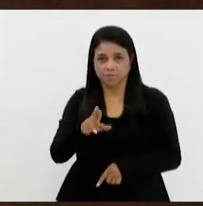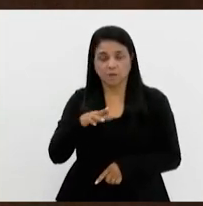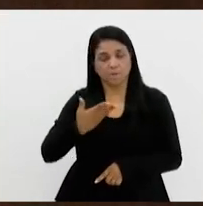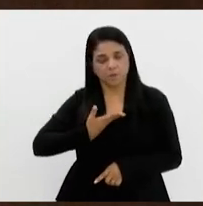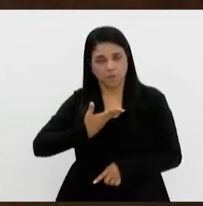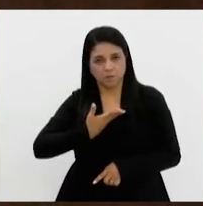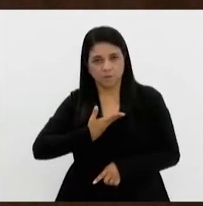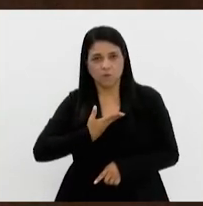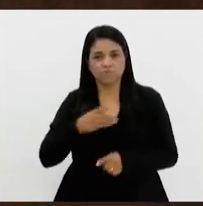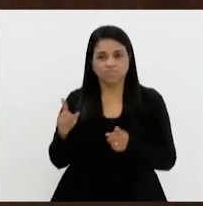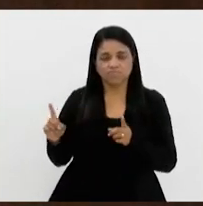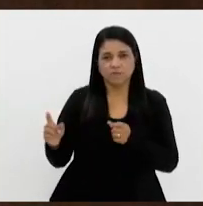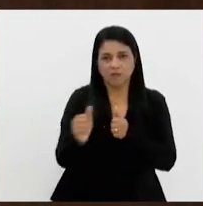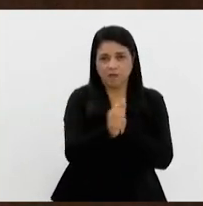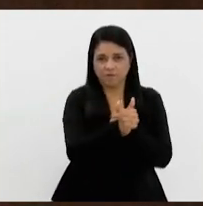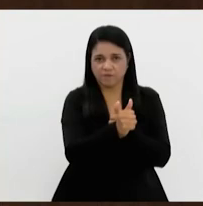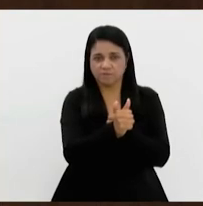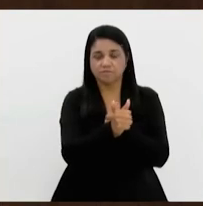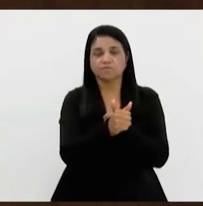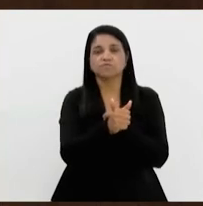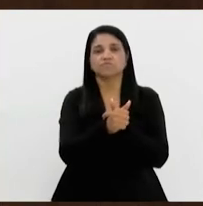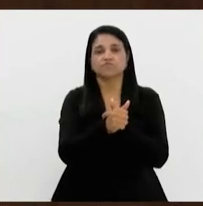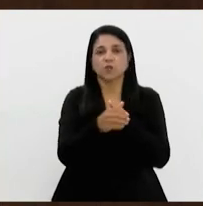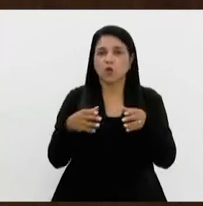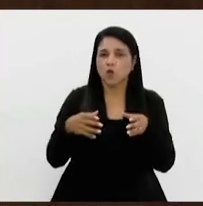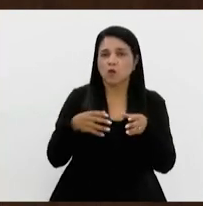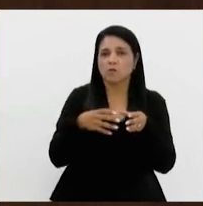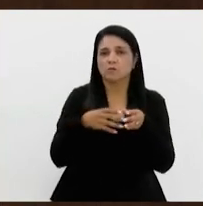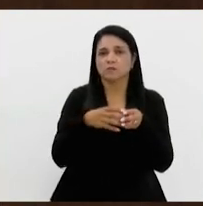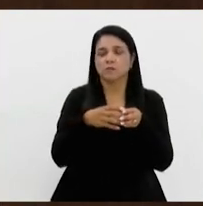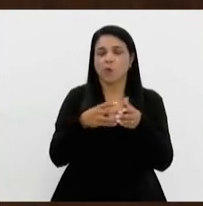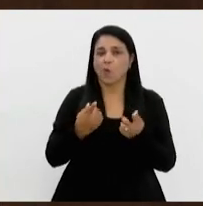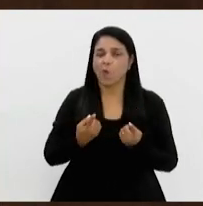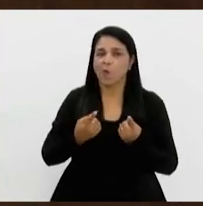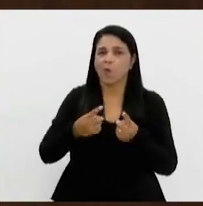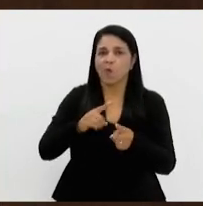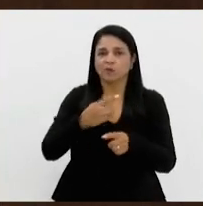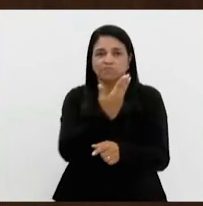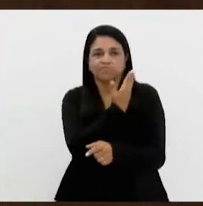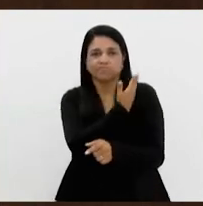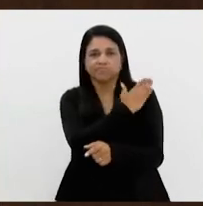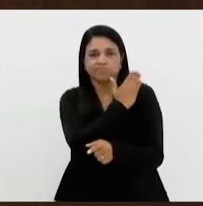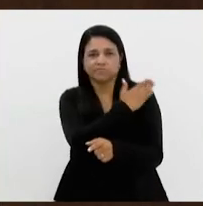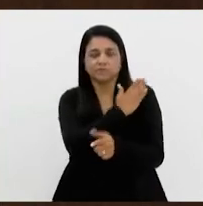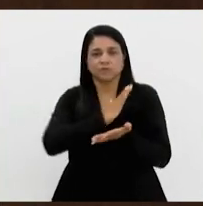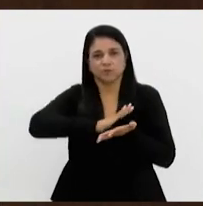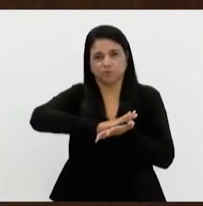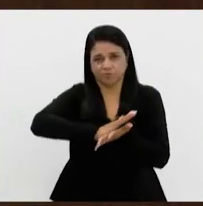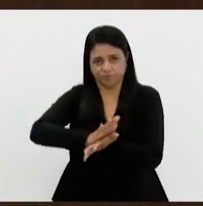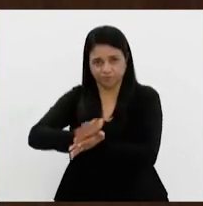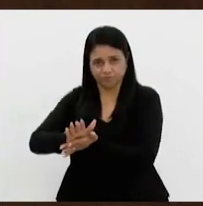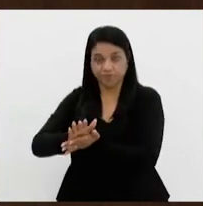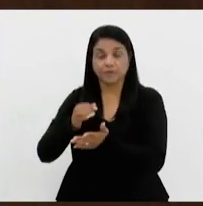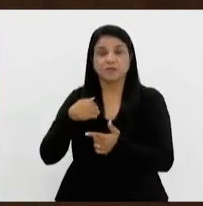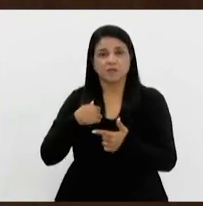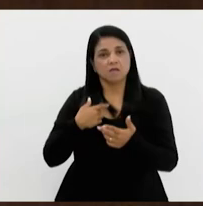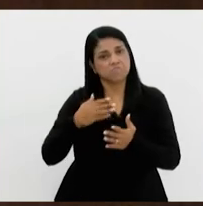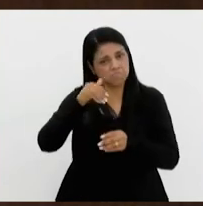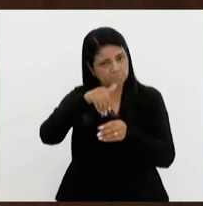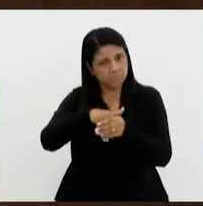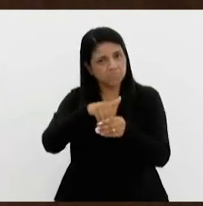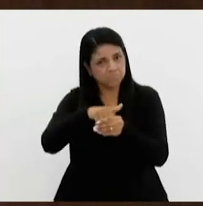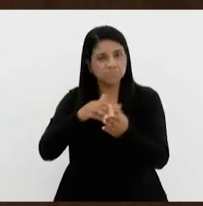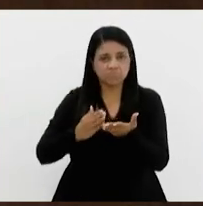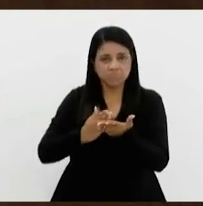à frente da comissão contra o racismo e a discriminação. Nós sempre votamos favoráveis aos projetos de lei de todos